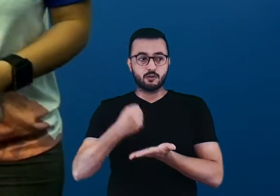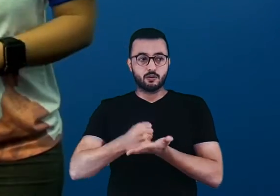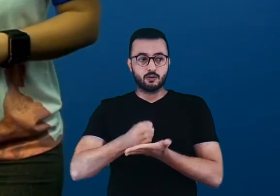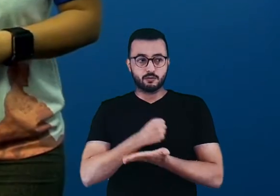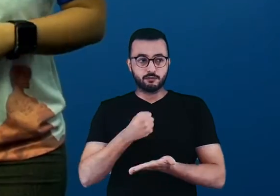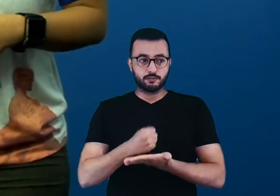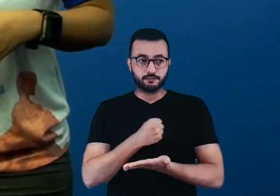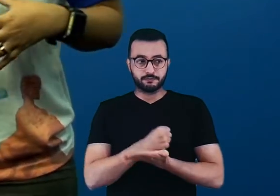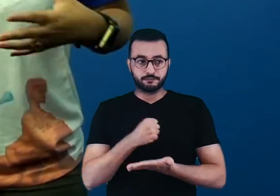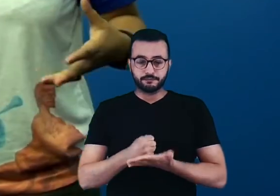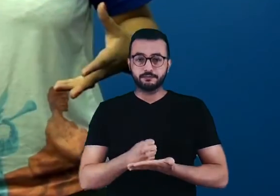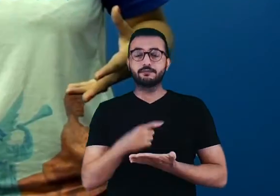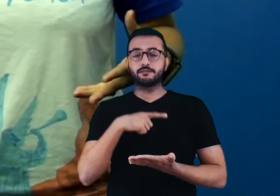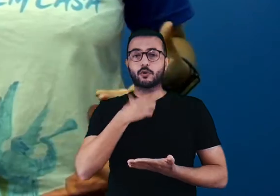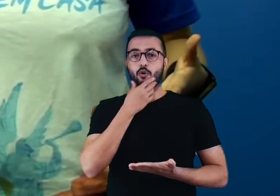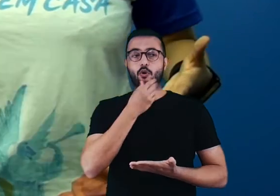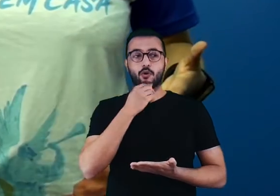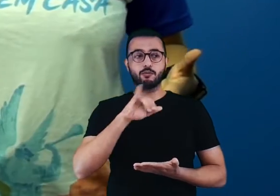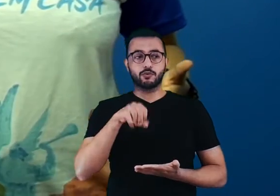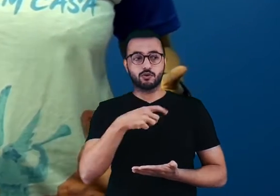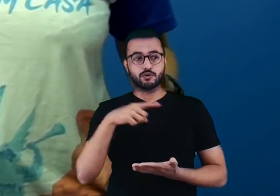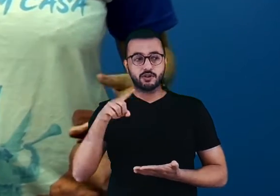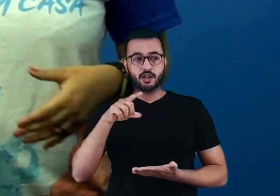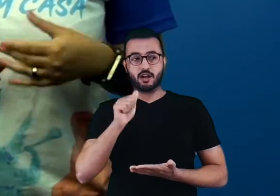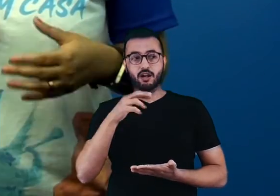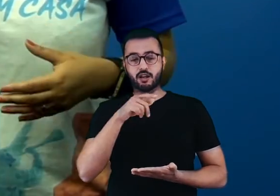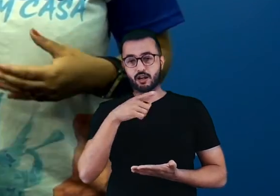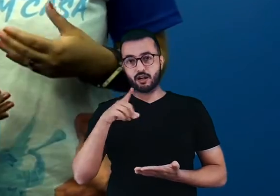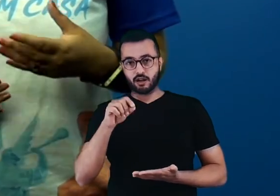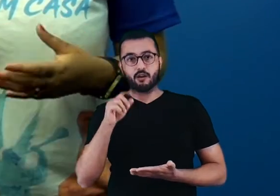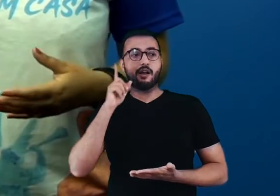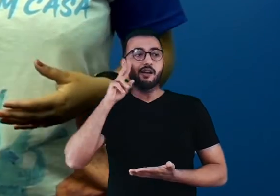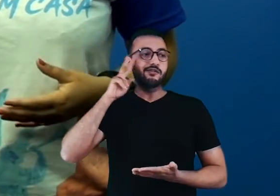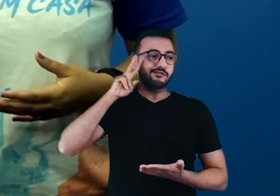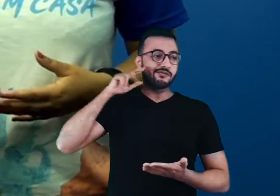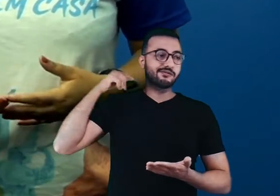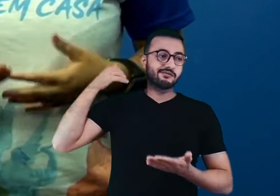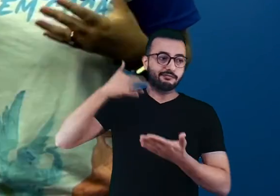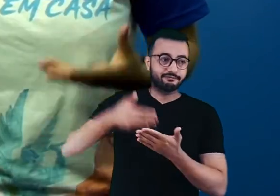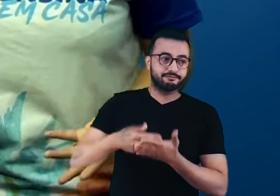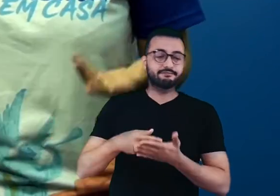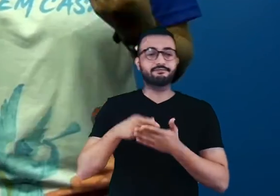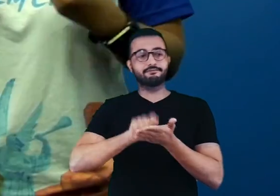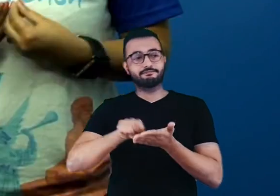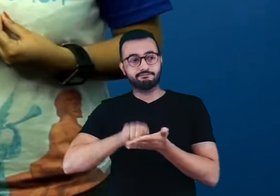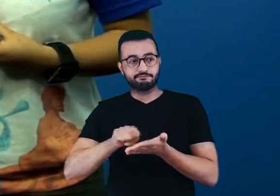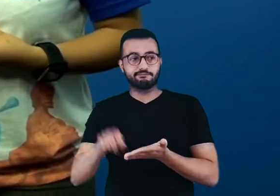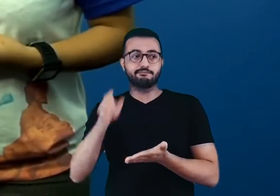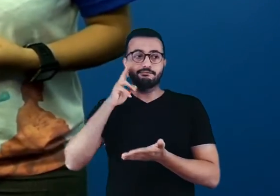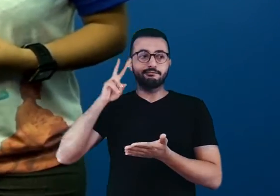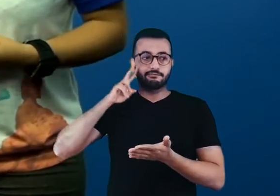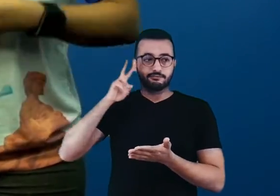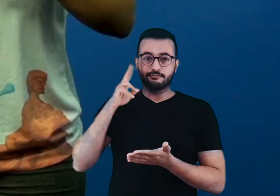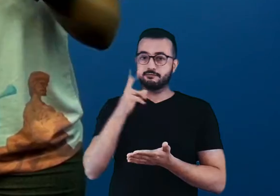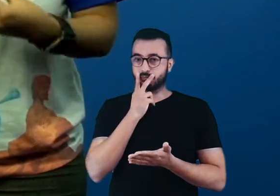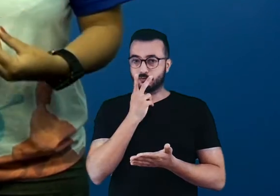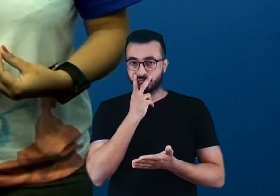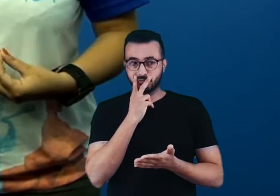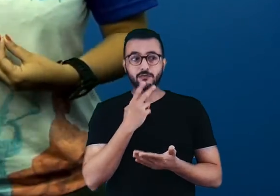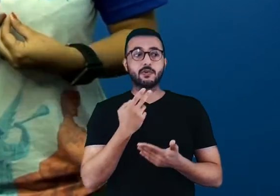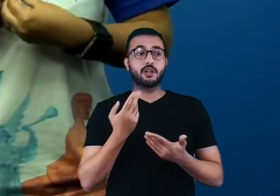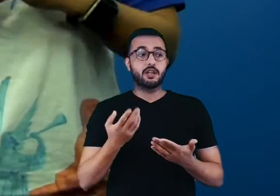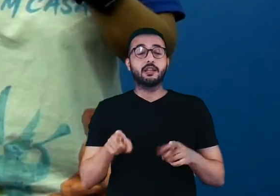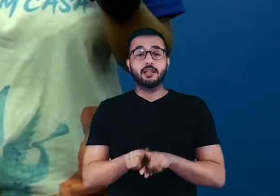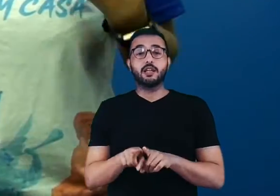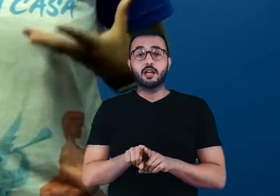documentação. Tem José Aragão, né, Bezerra Cavalcante como historiador, escritor da história da Vitória, foi